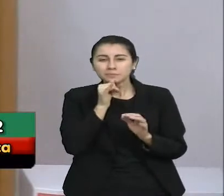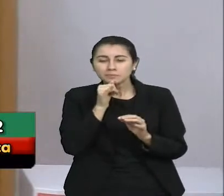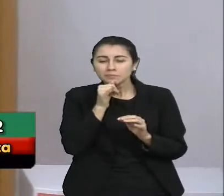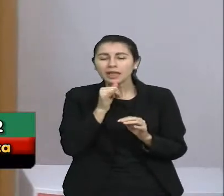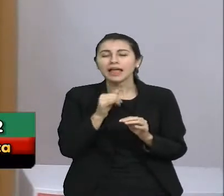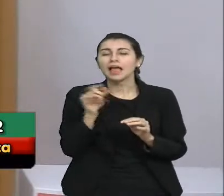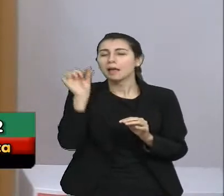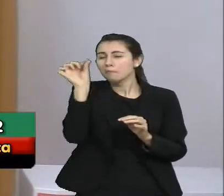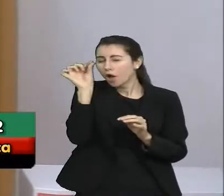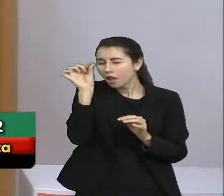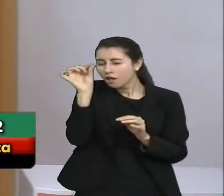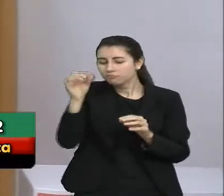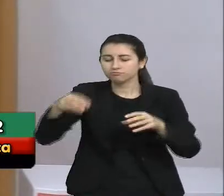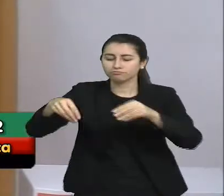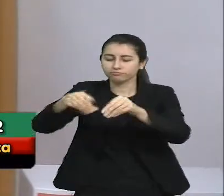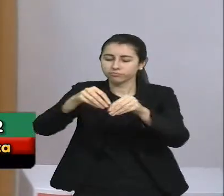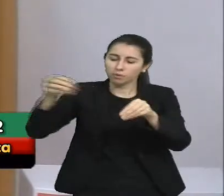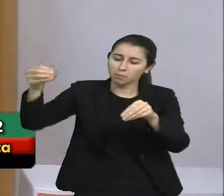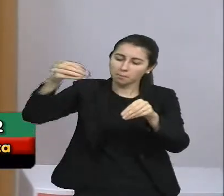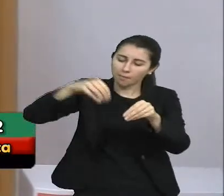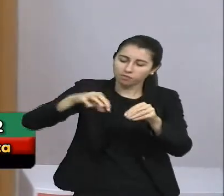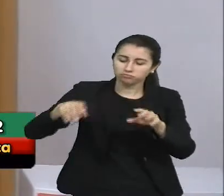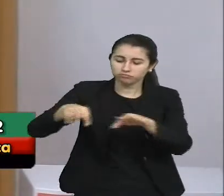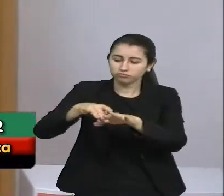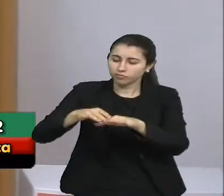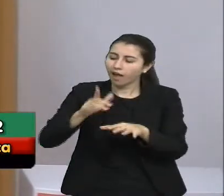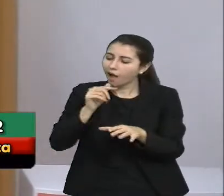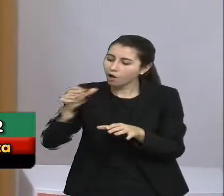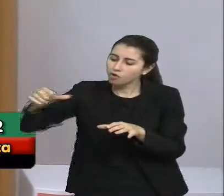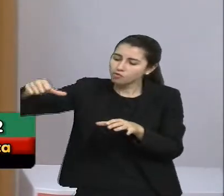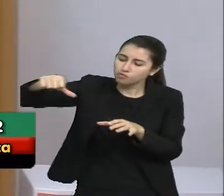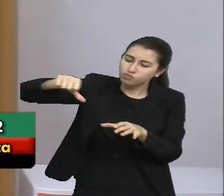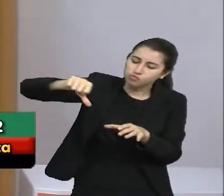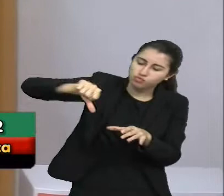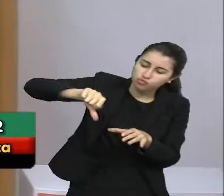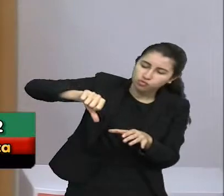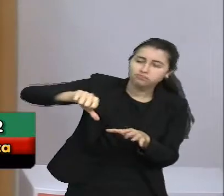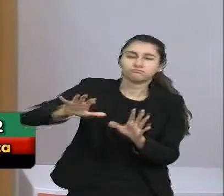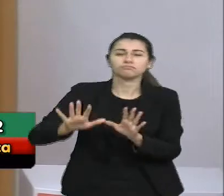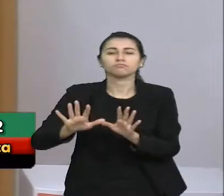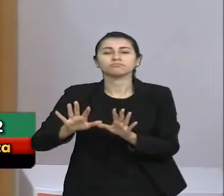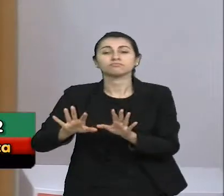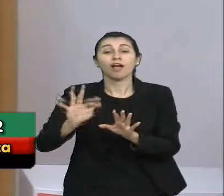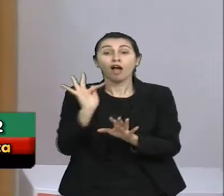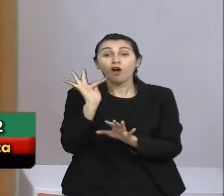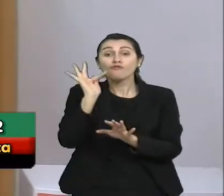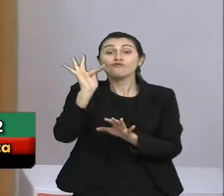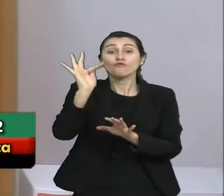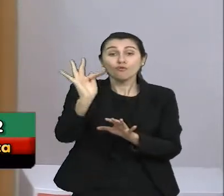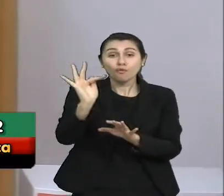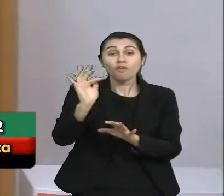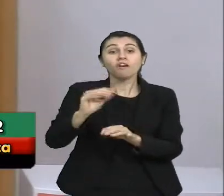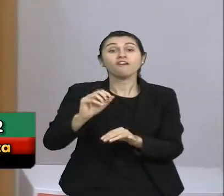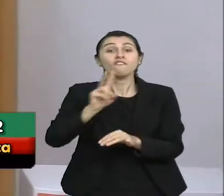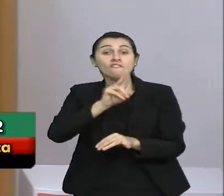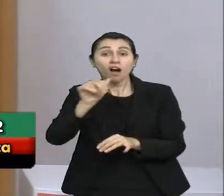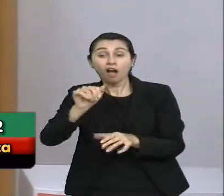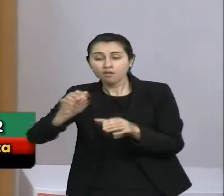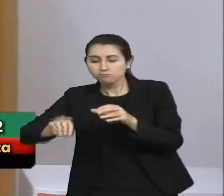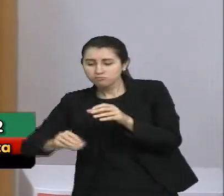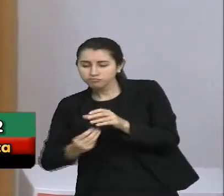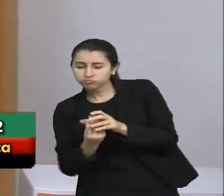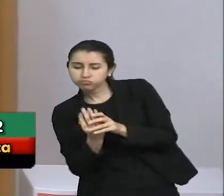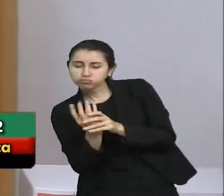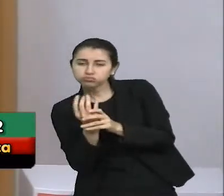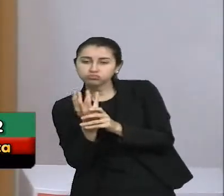frutos. Como dizem, quem planta tâmaras não come tâmaras. mas a sua prole,